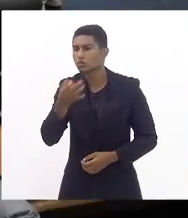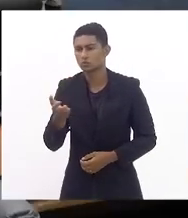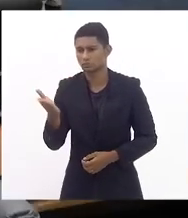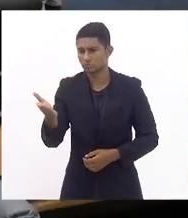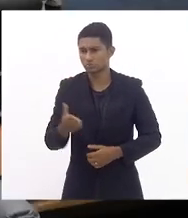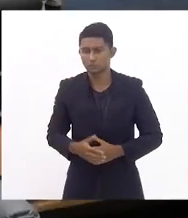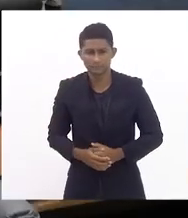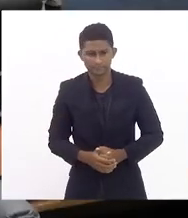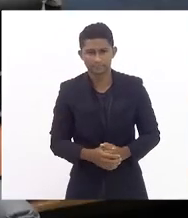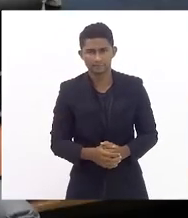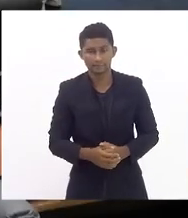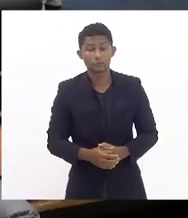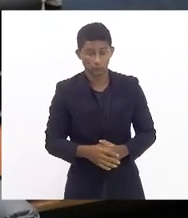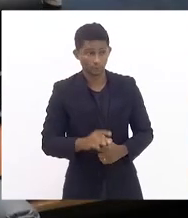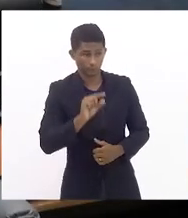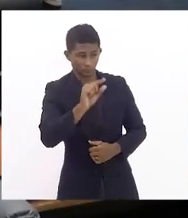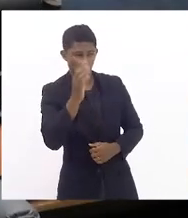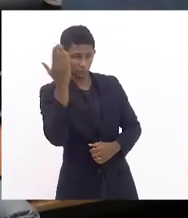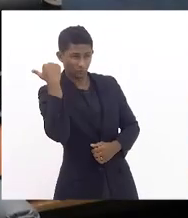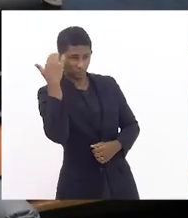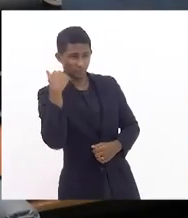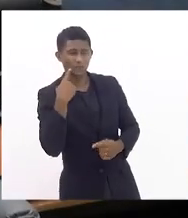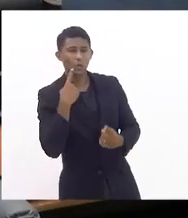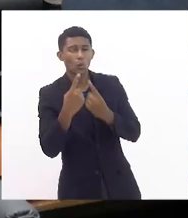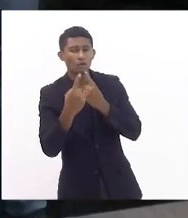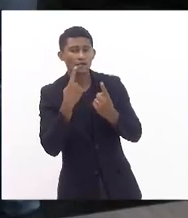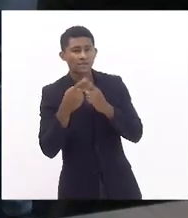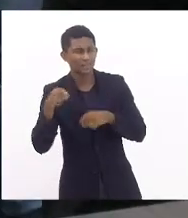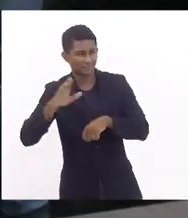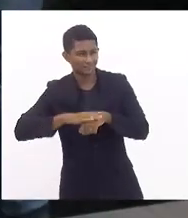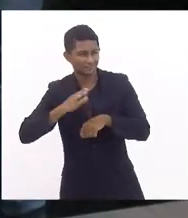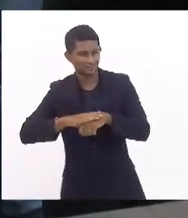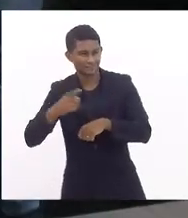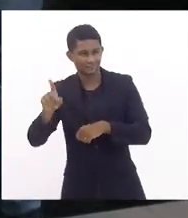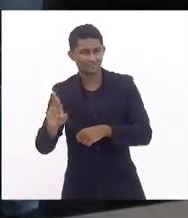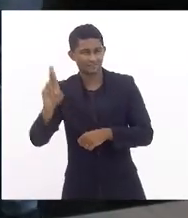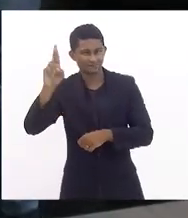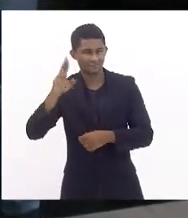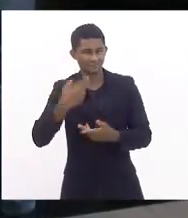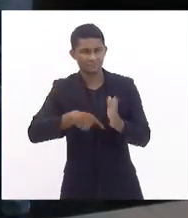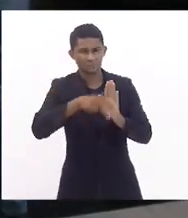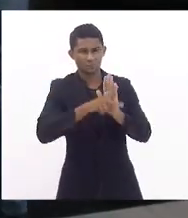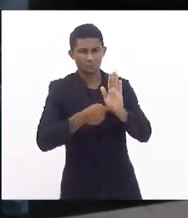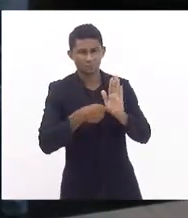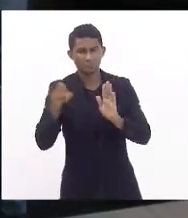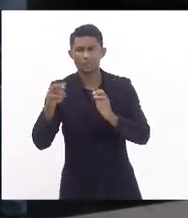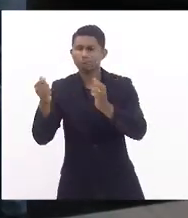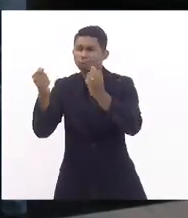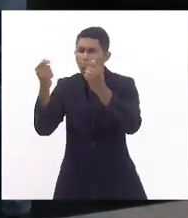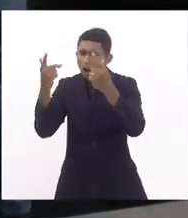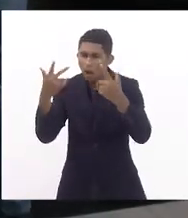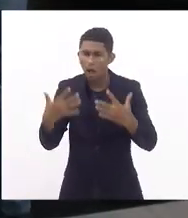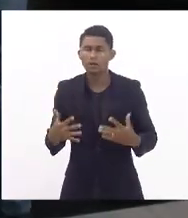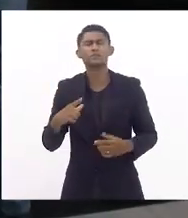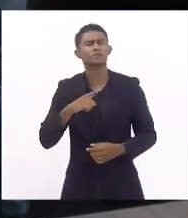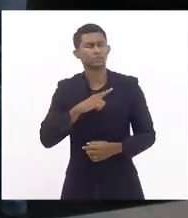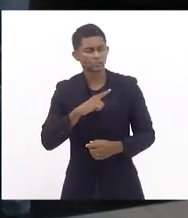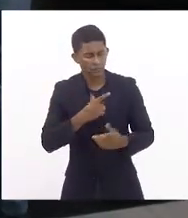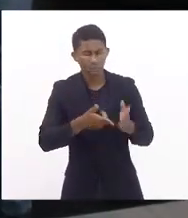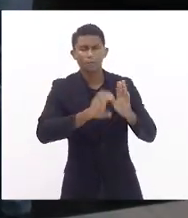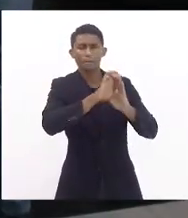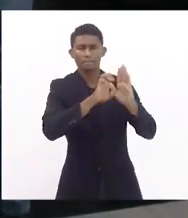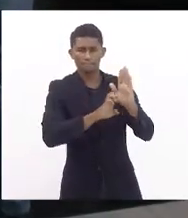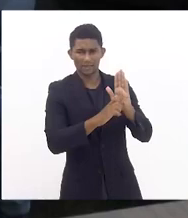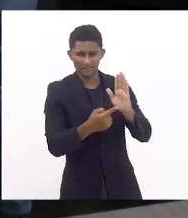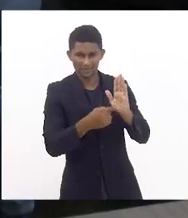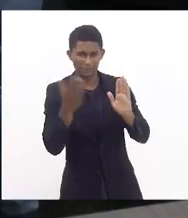eu conversei há pouco com o autor e me explicou ainda mais o mérito da questão. Haviam emendas que já